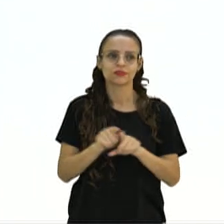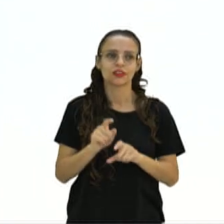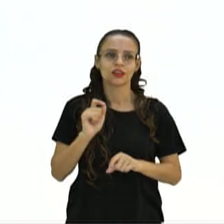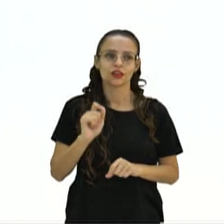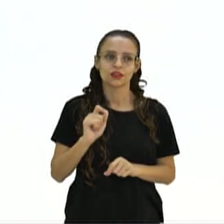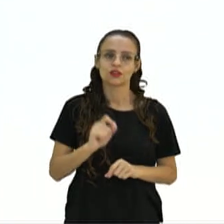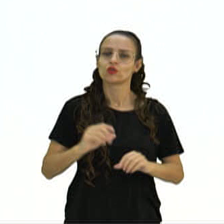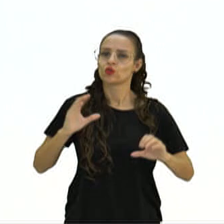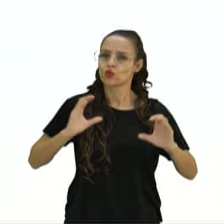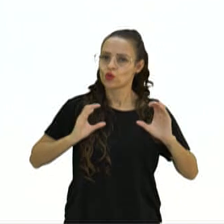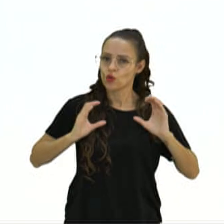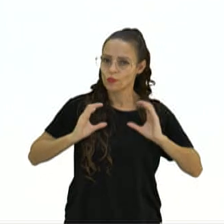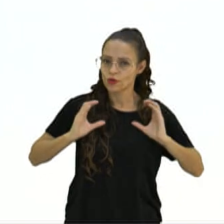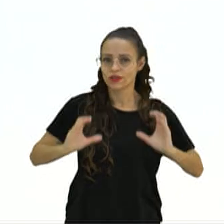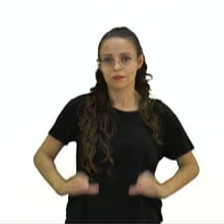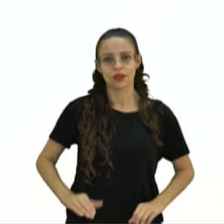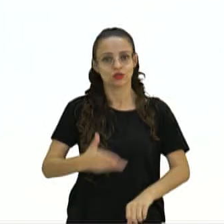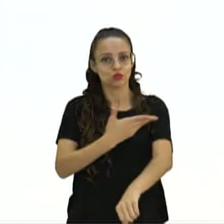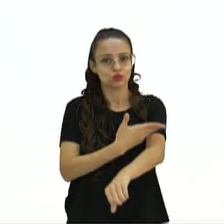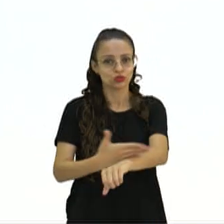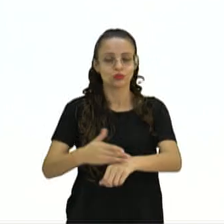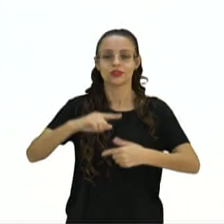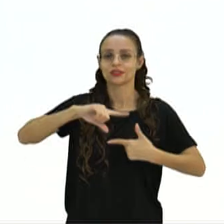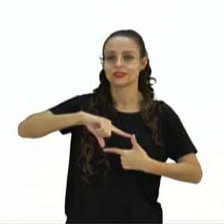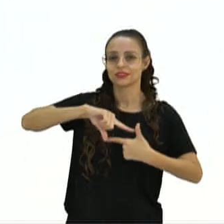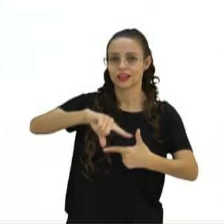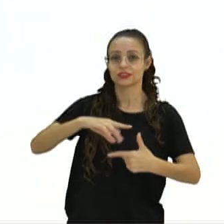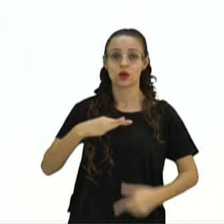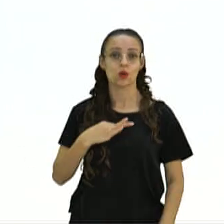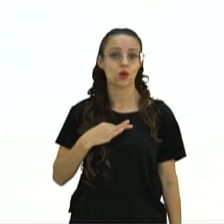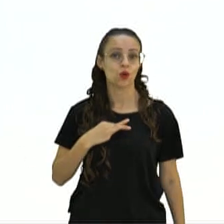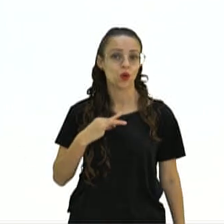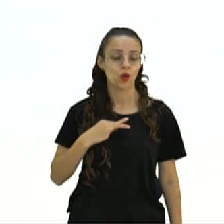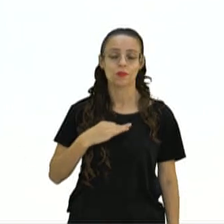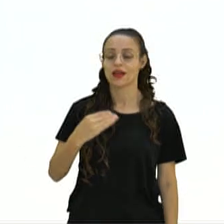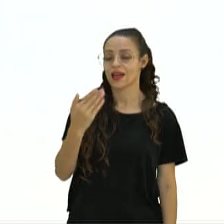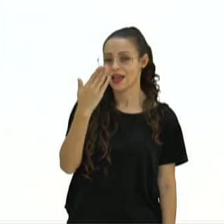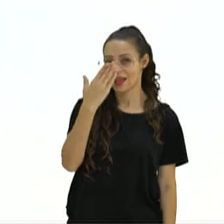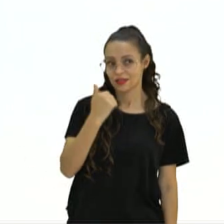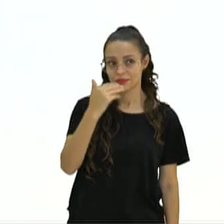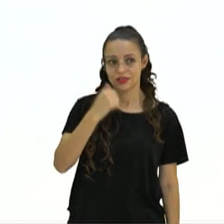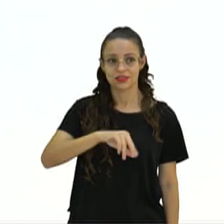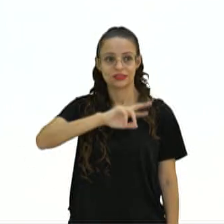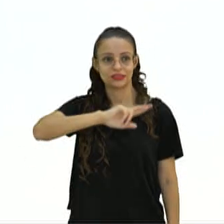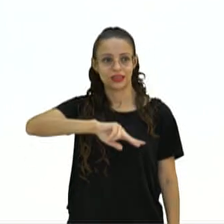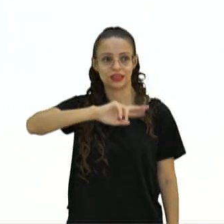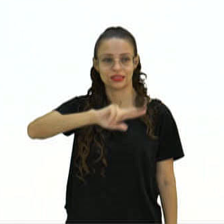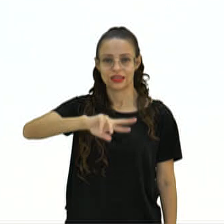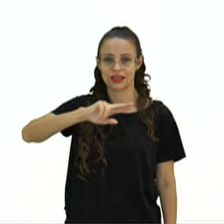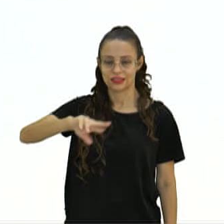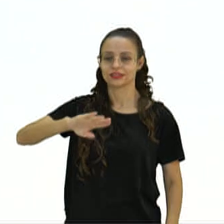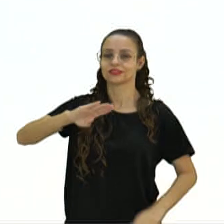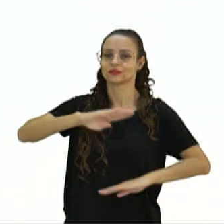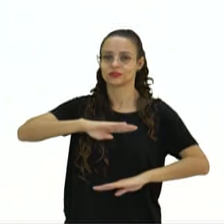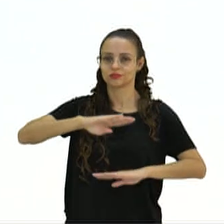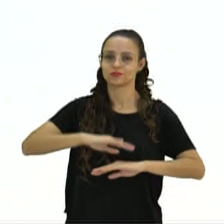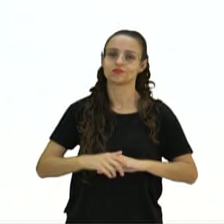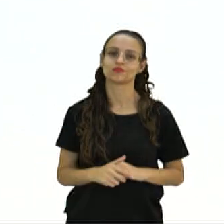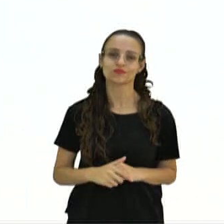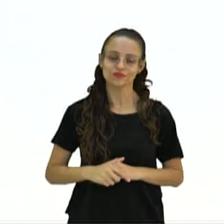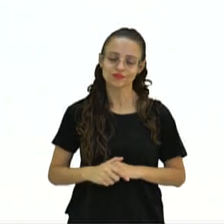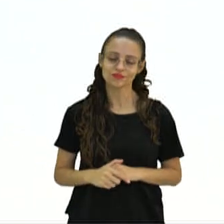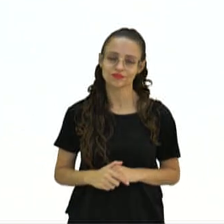né? Comportamentos, costumes, tradições, vestimentas, alimentações, entre outras situações também, né? Então,